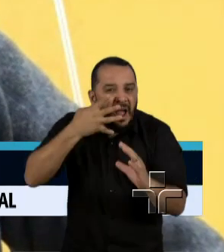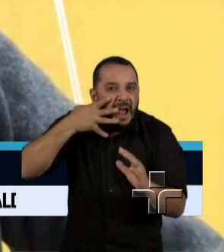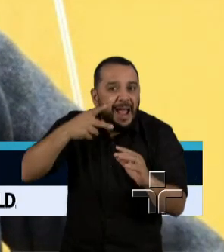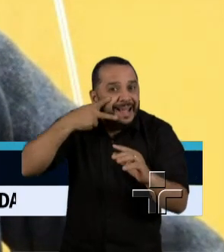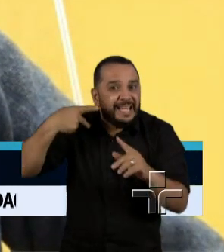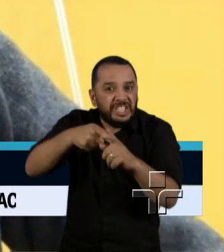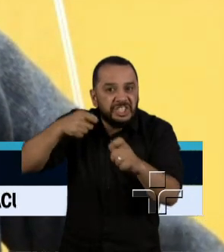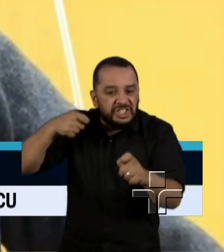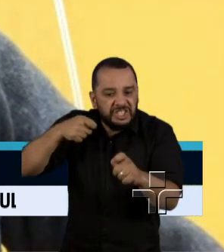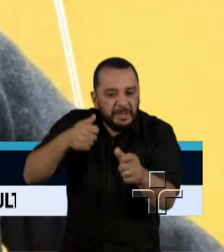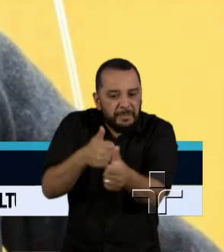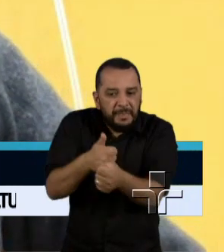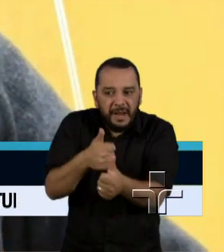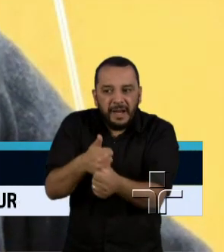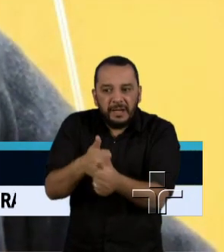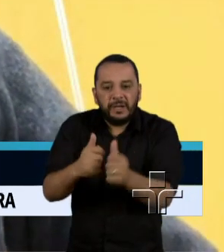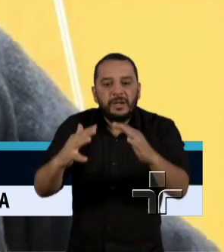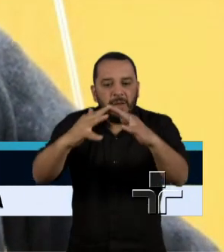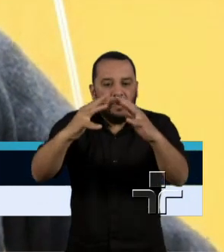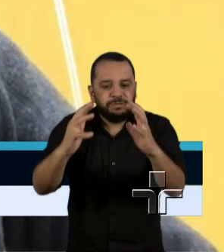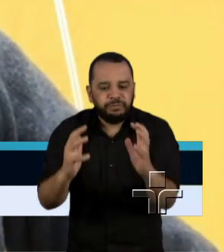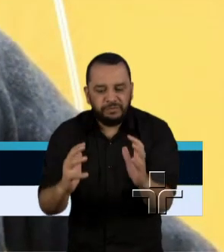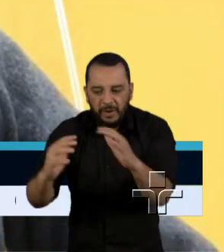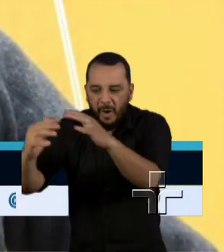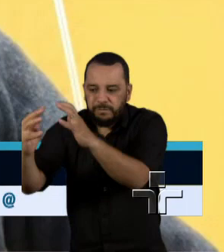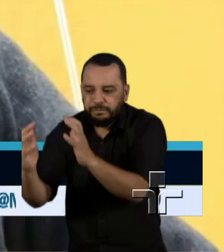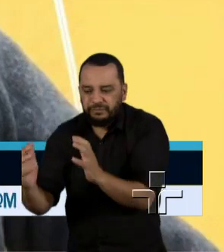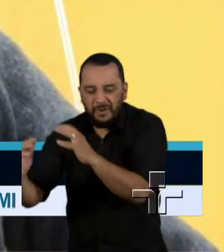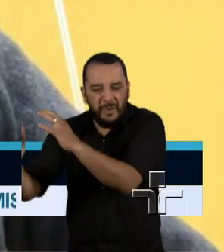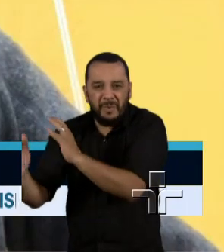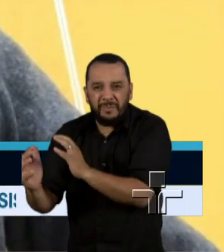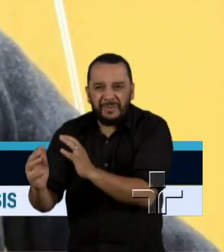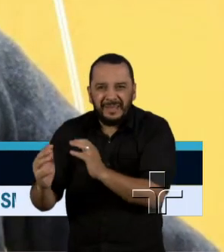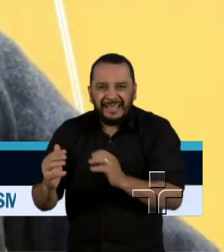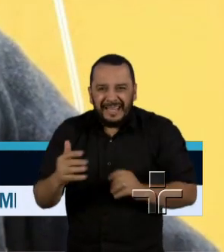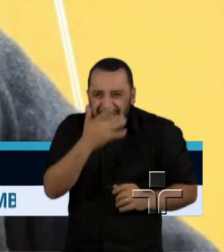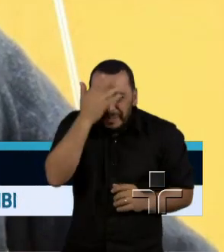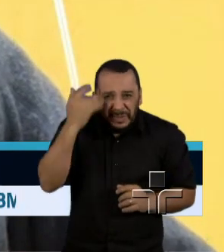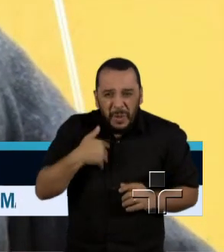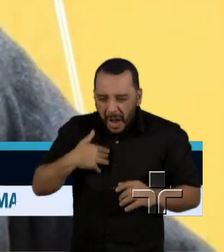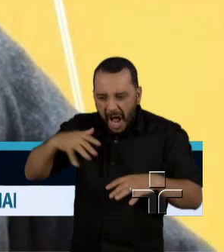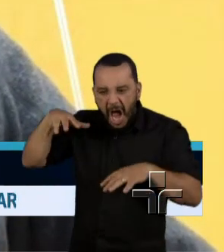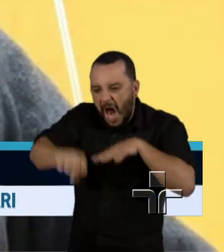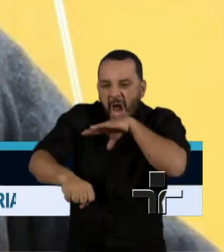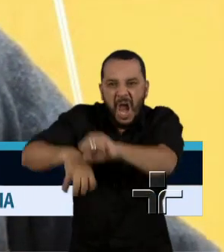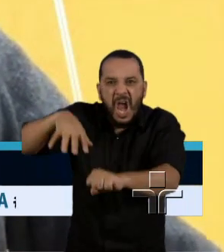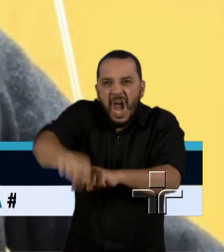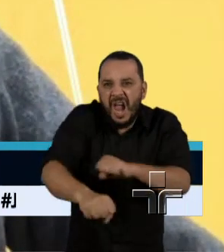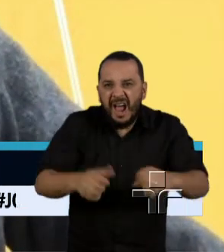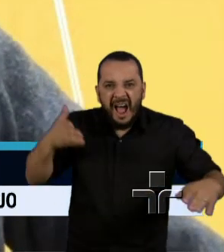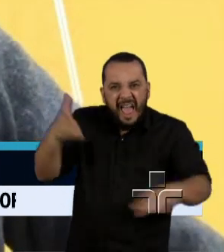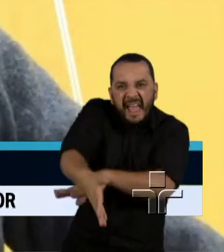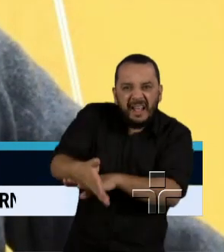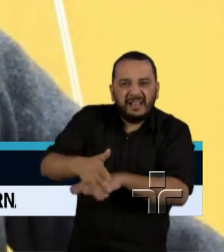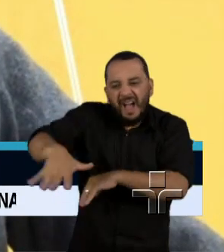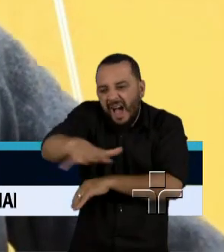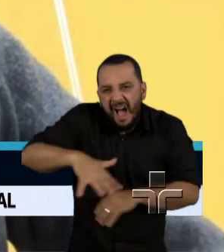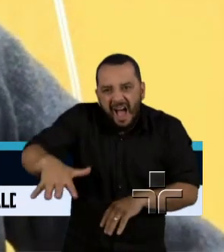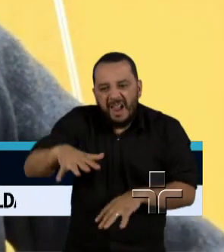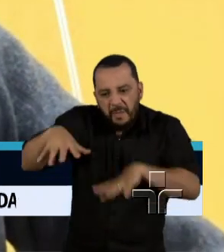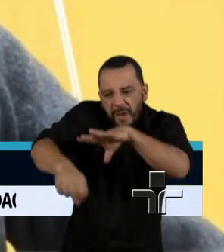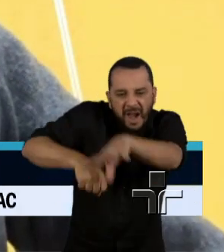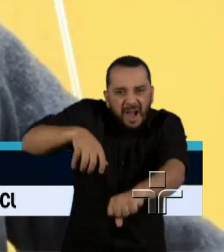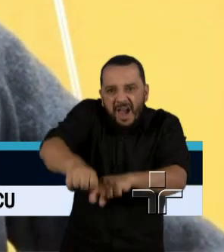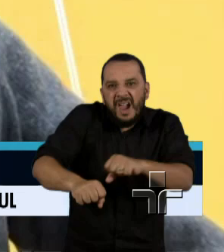ser absolutamente intolerável nós termos invasão de áreas públicas, de áreas protegidas, de áreas indígenas